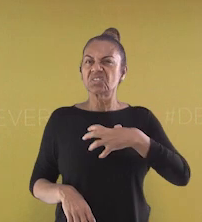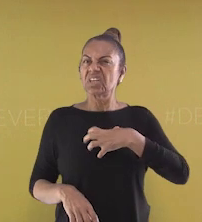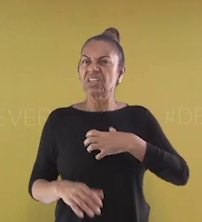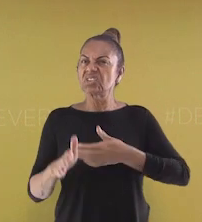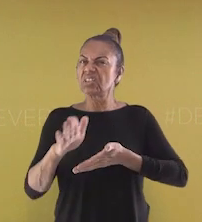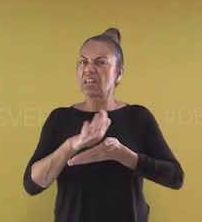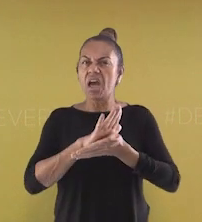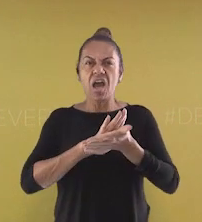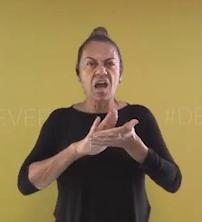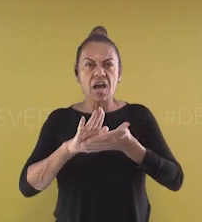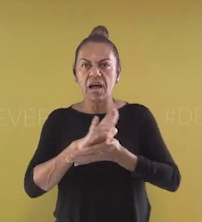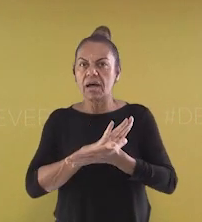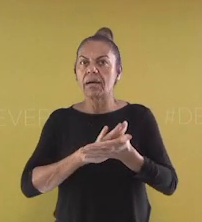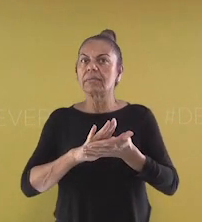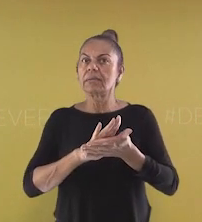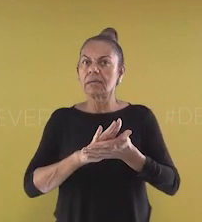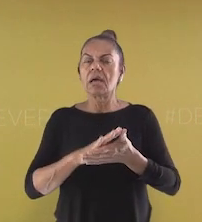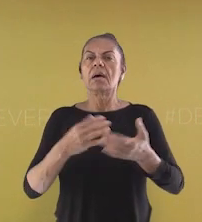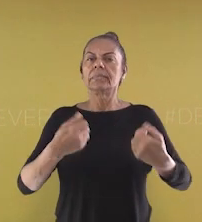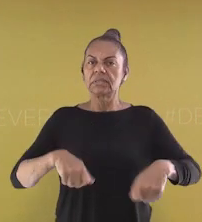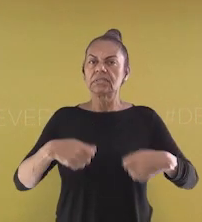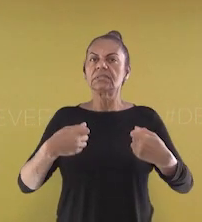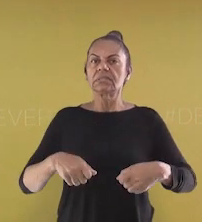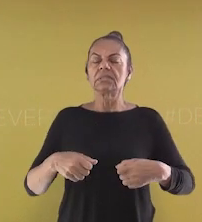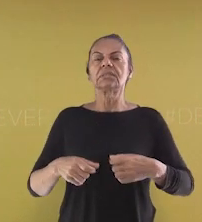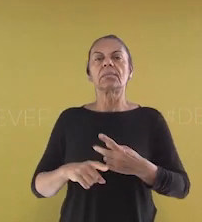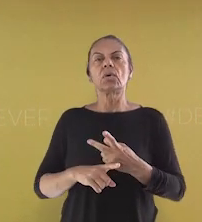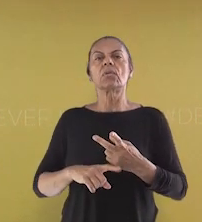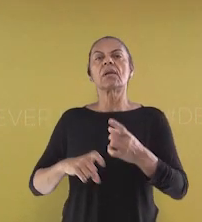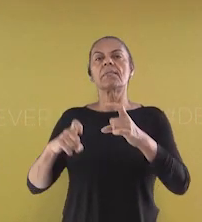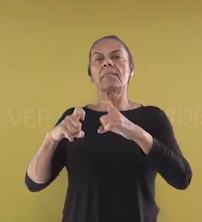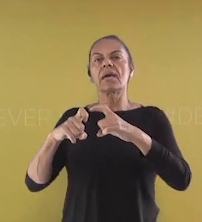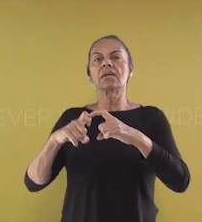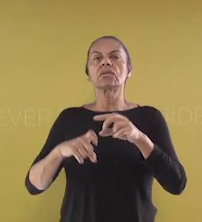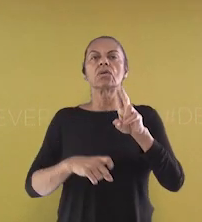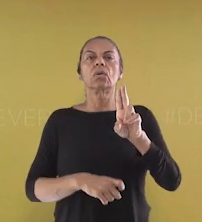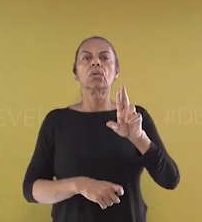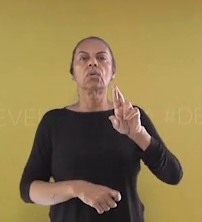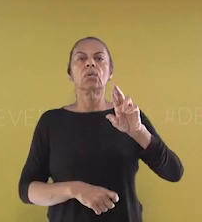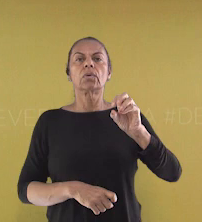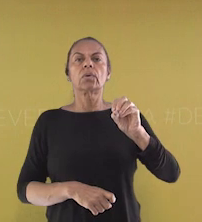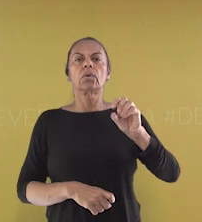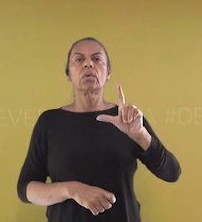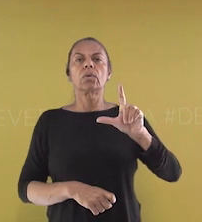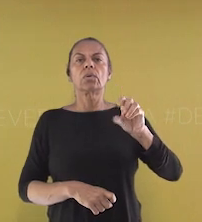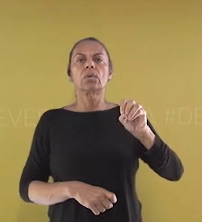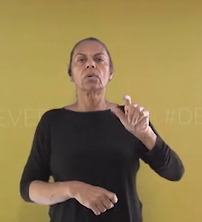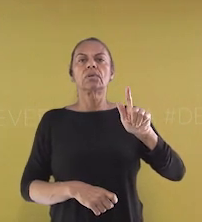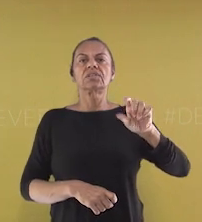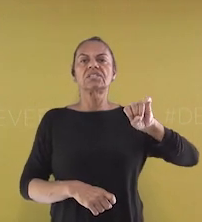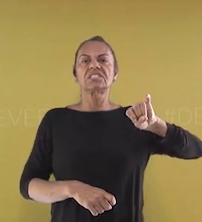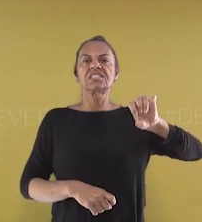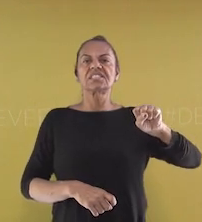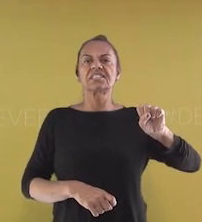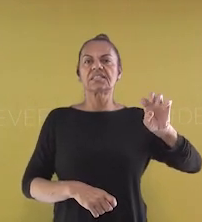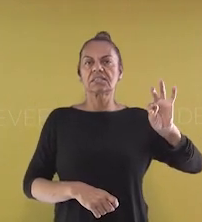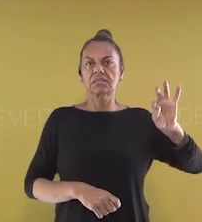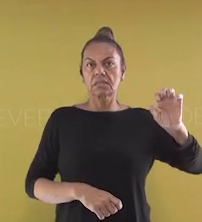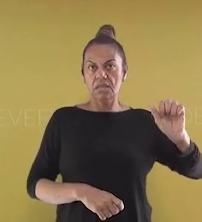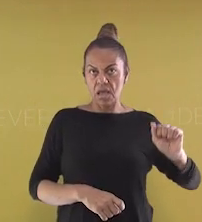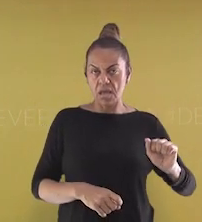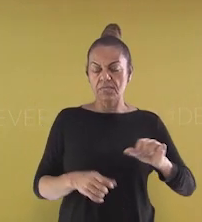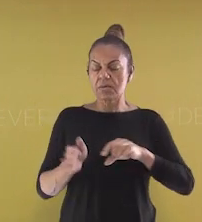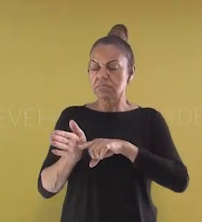sintomas, homens a partir dos 50 anos devem procurar um médico urologista para avaliar